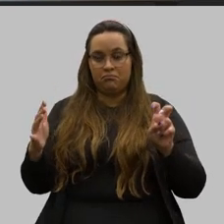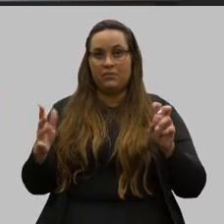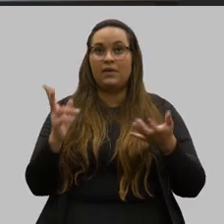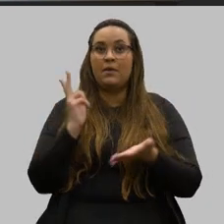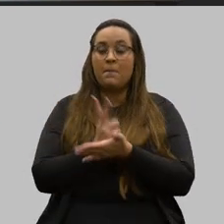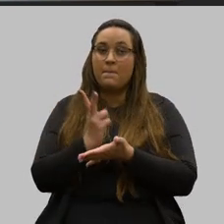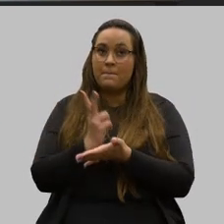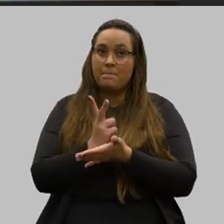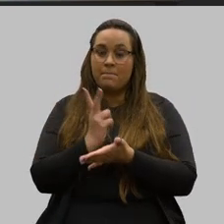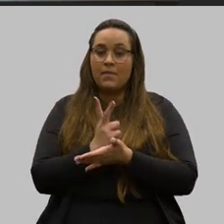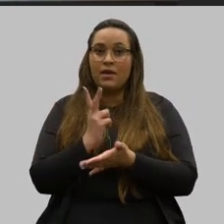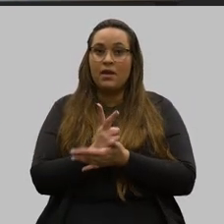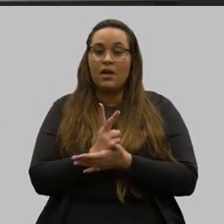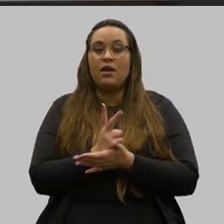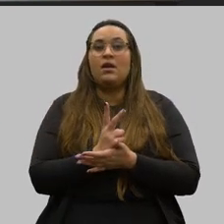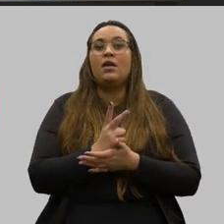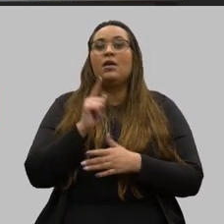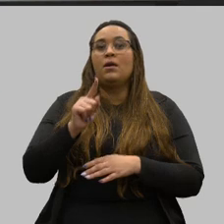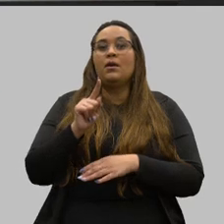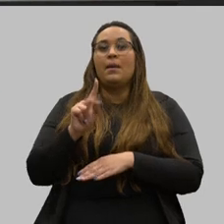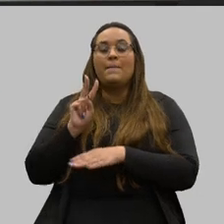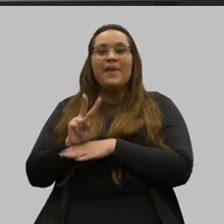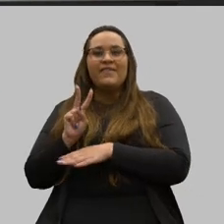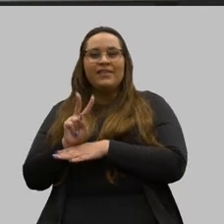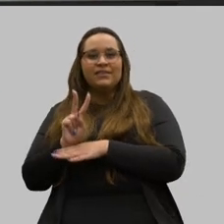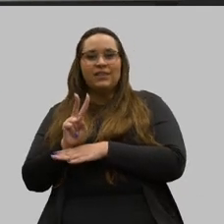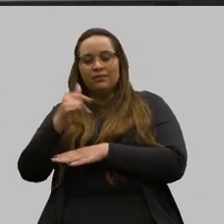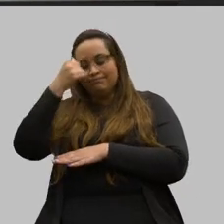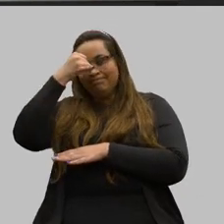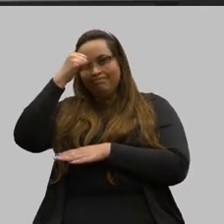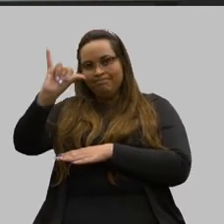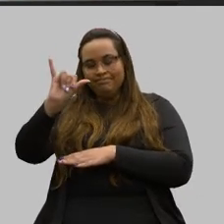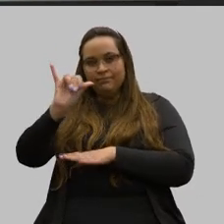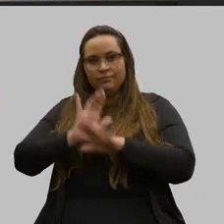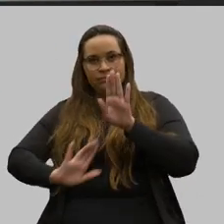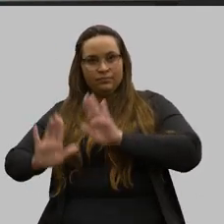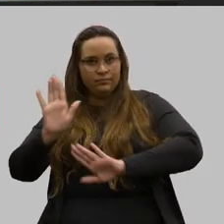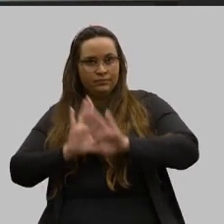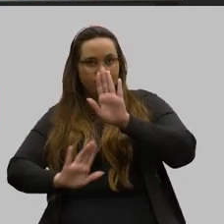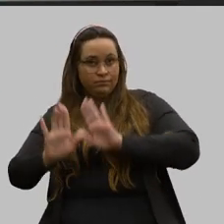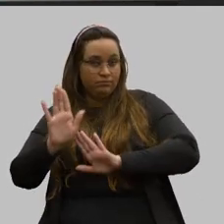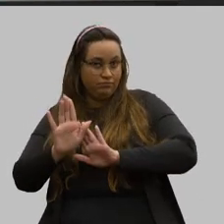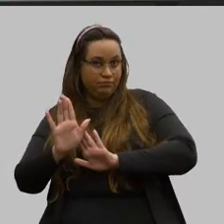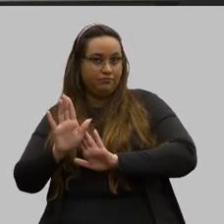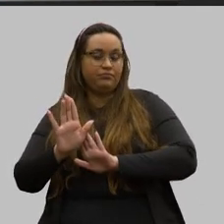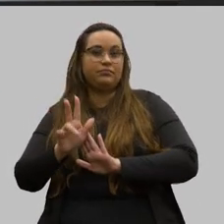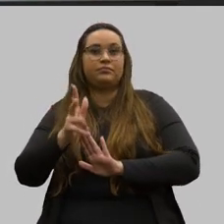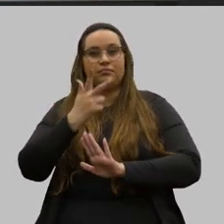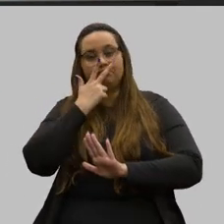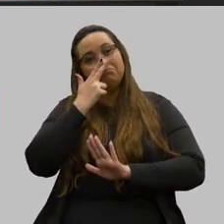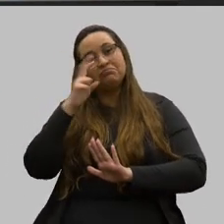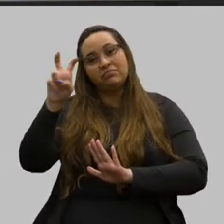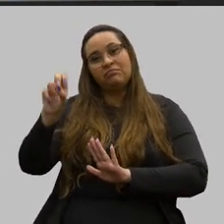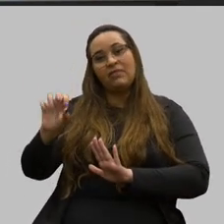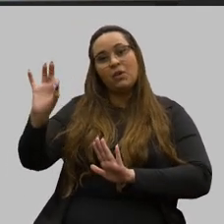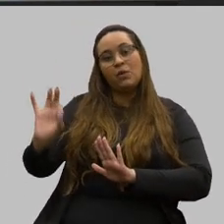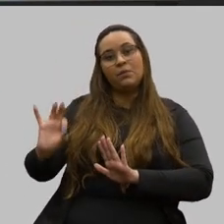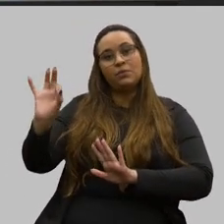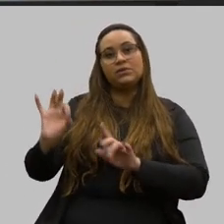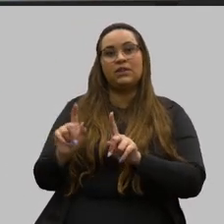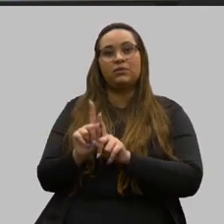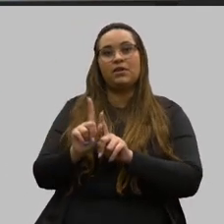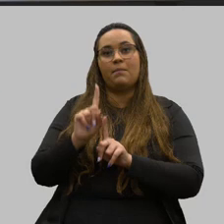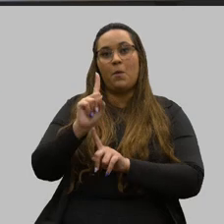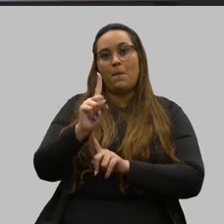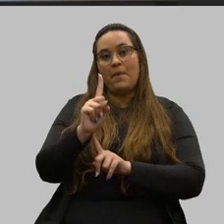forma eh a prevenção a a preparação praticamente ali 50% 1. 400.000